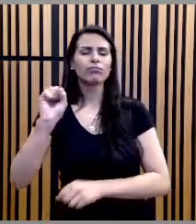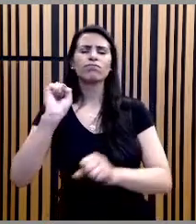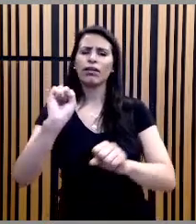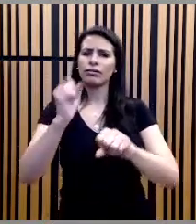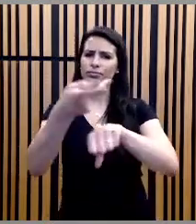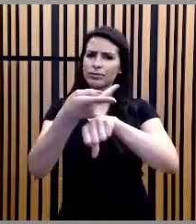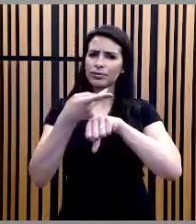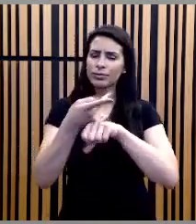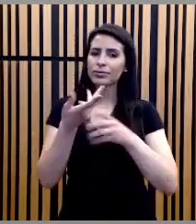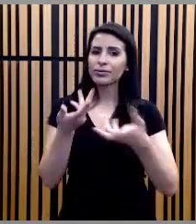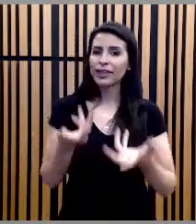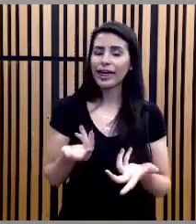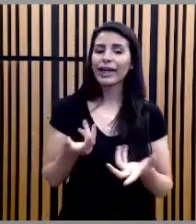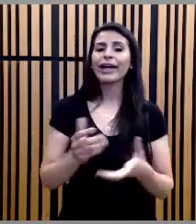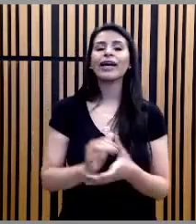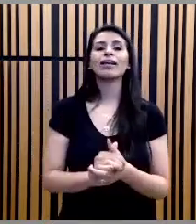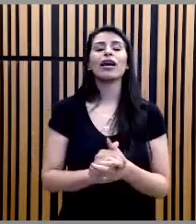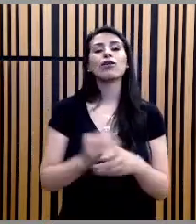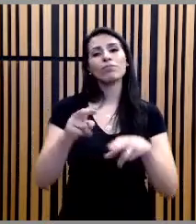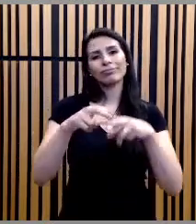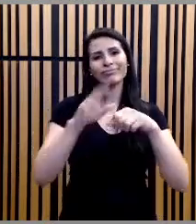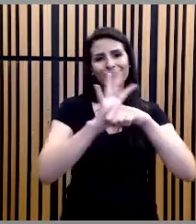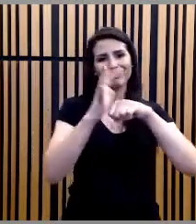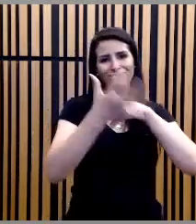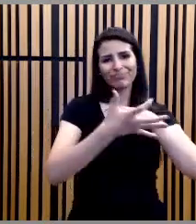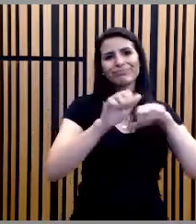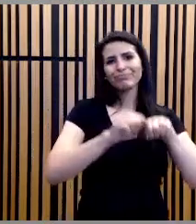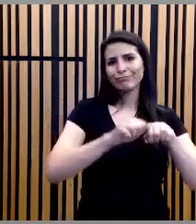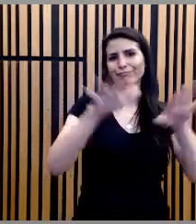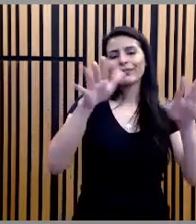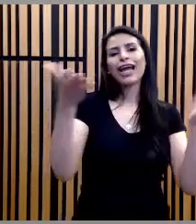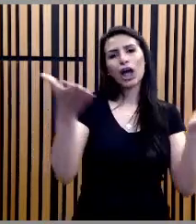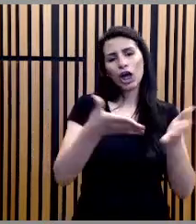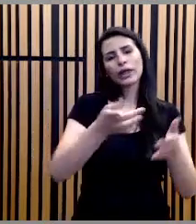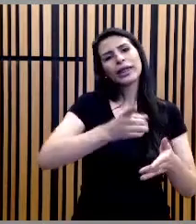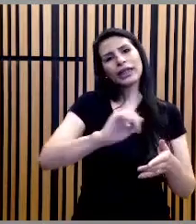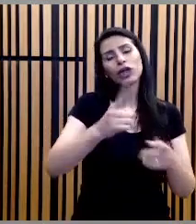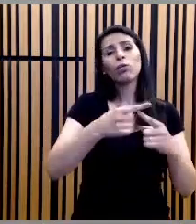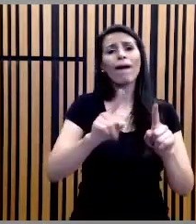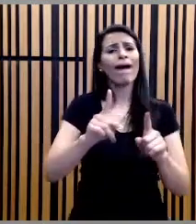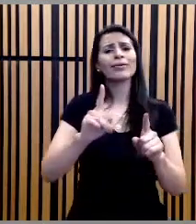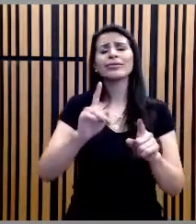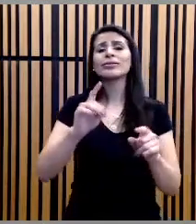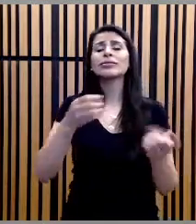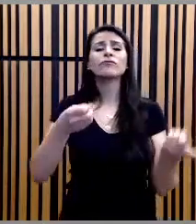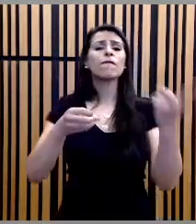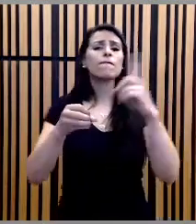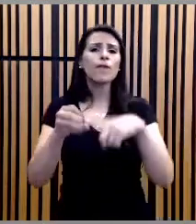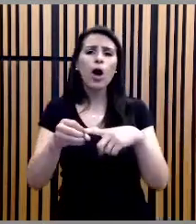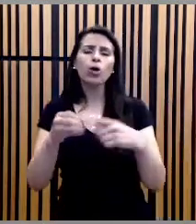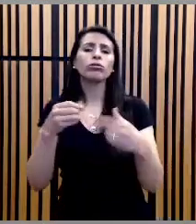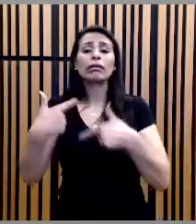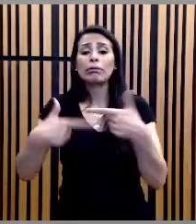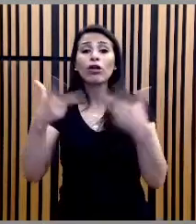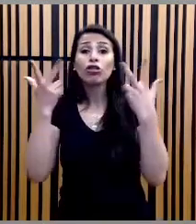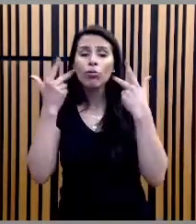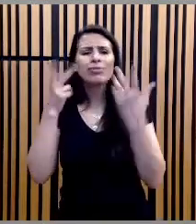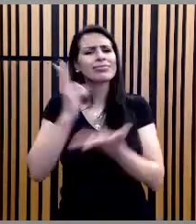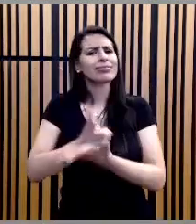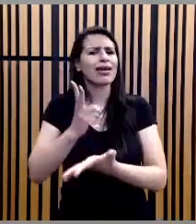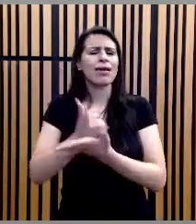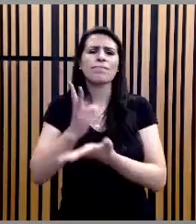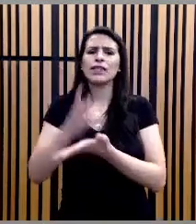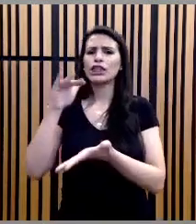aí, tirando essa parte aqui da pandemia, a gente está sempre no escritório, né? Sempre com alguém para receber vocês.